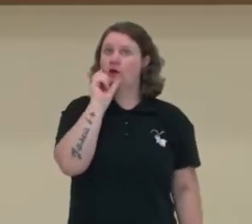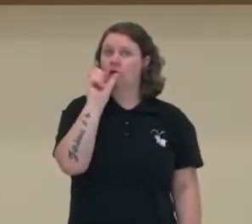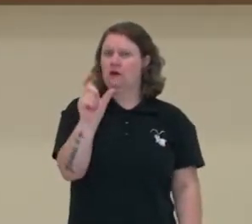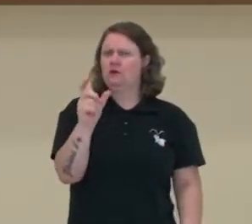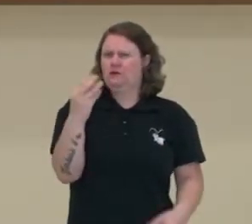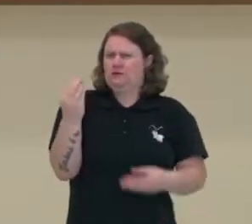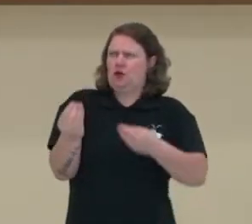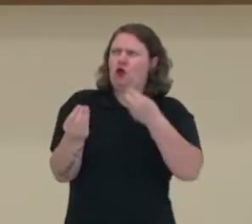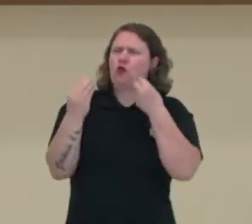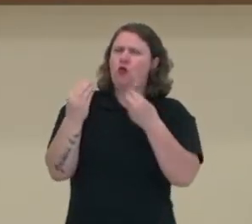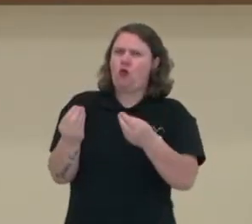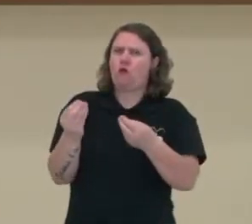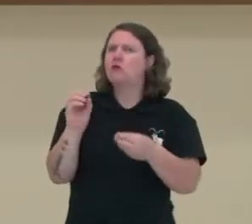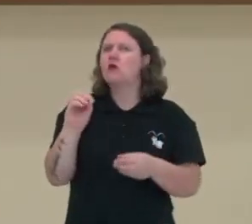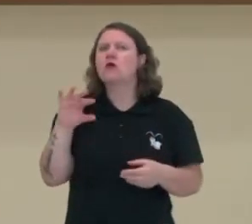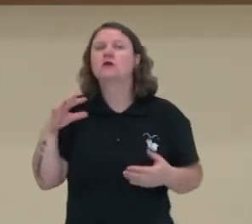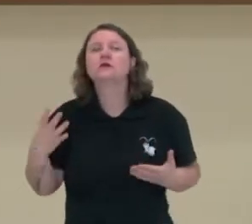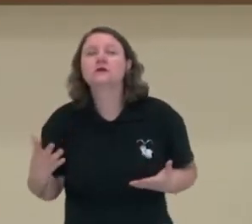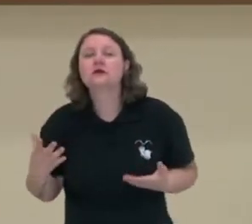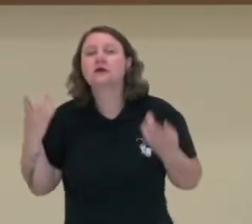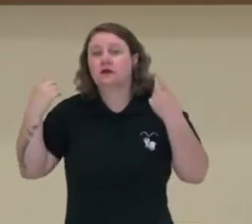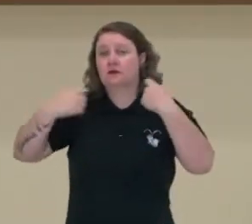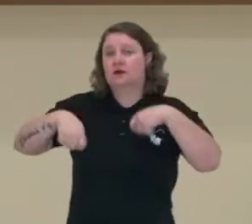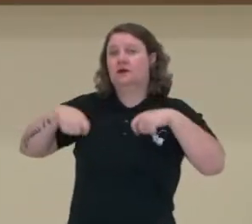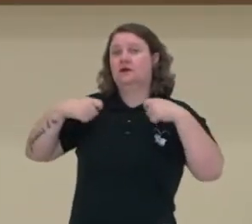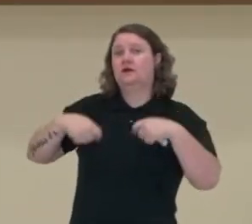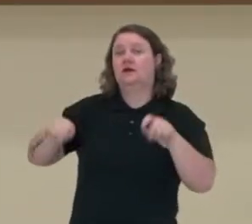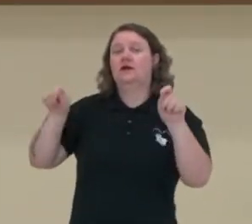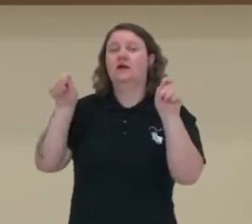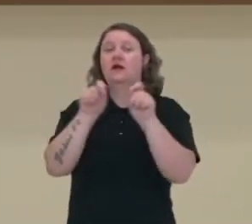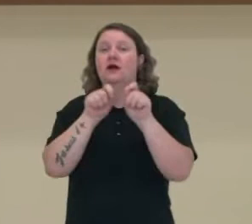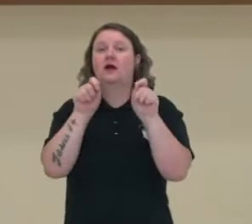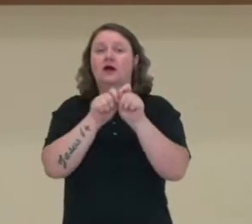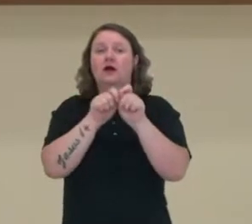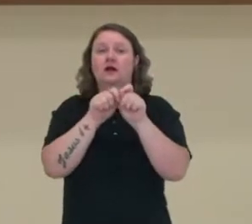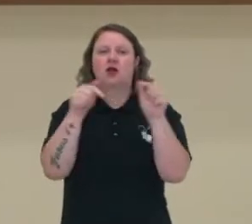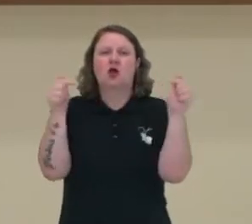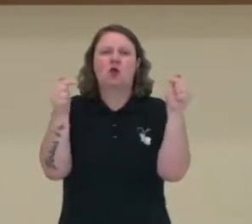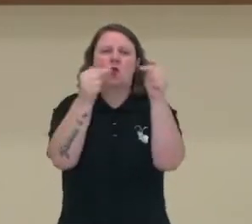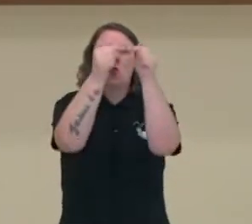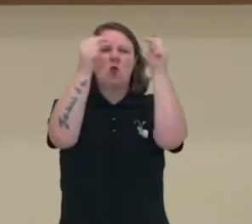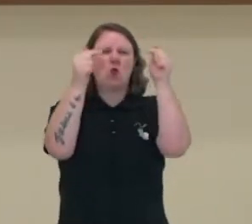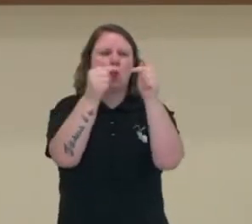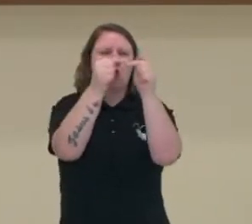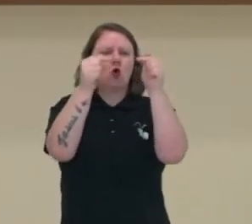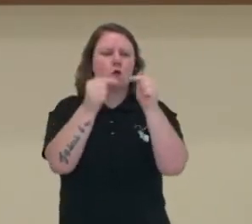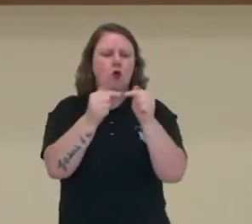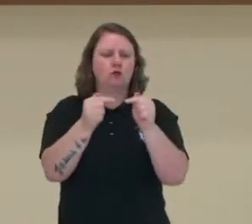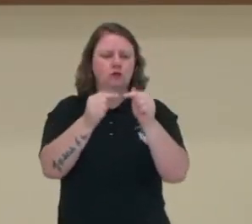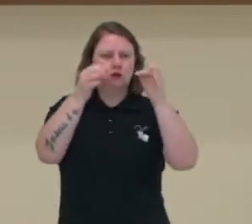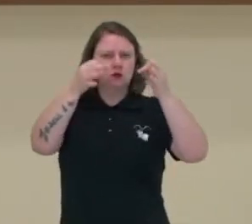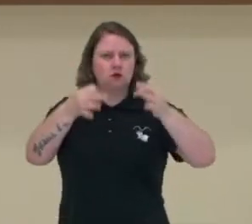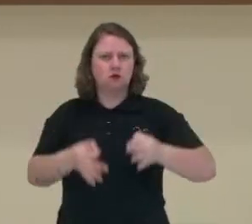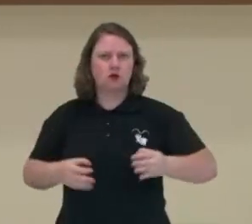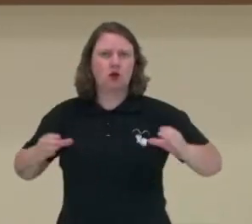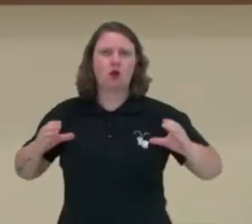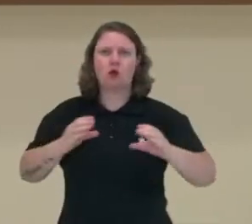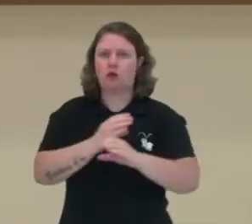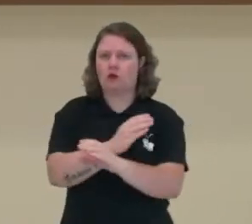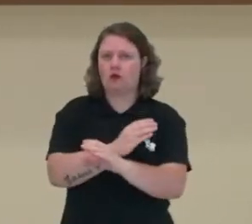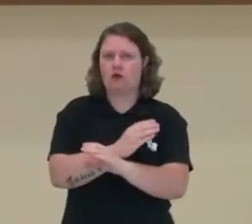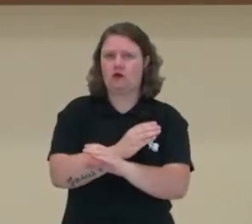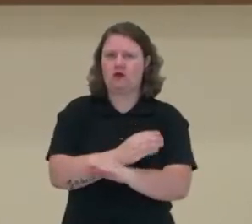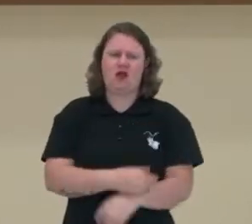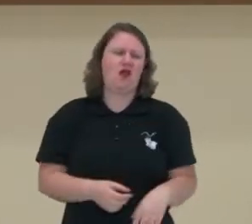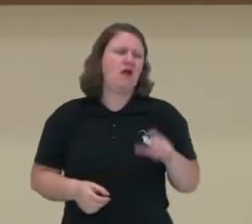isso acontece? Ela precisa ter o quê? Sentido completo, certo? Então não pode ser uma palavra solta.